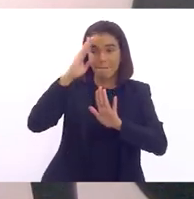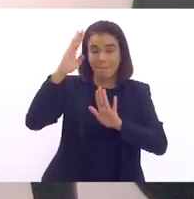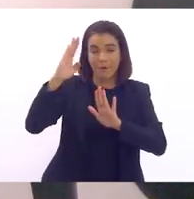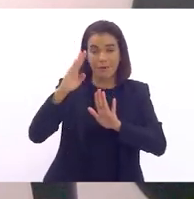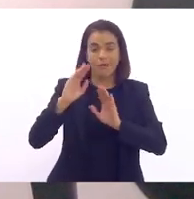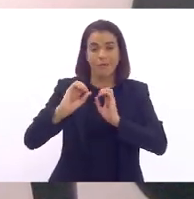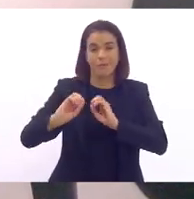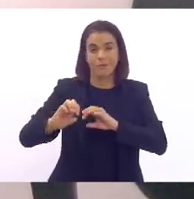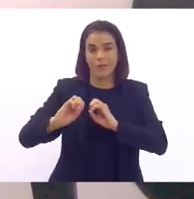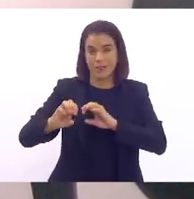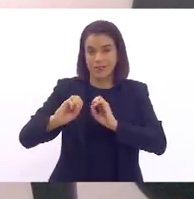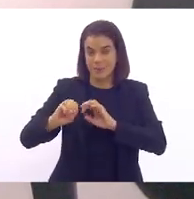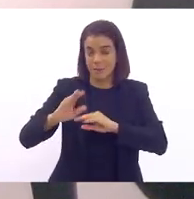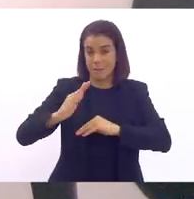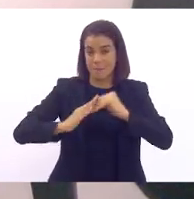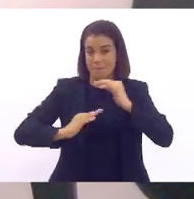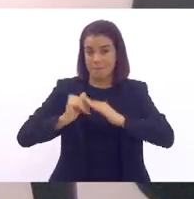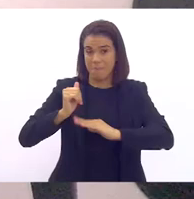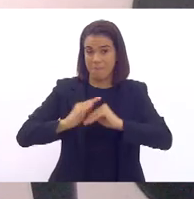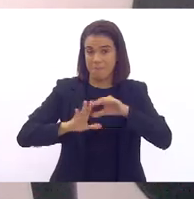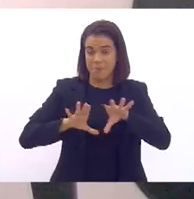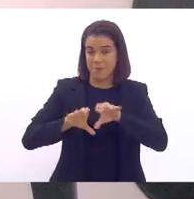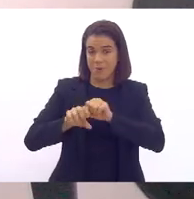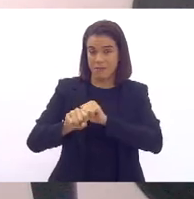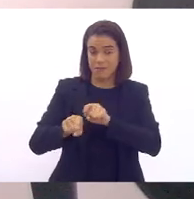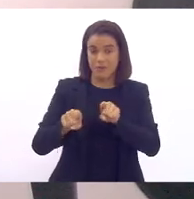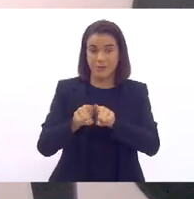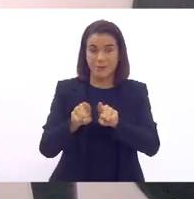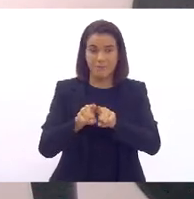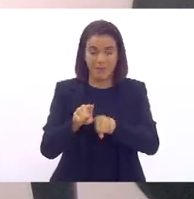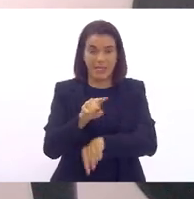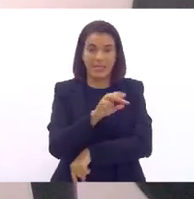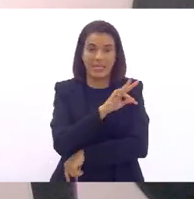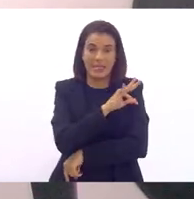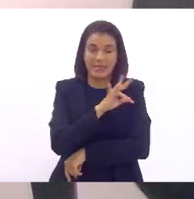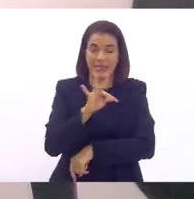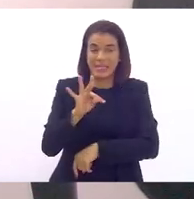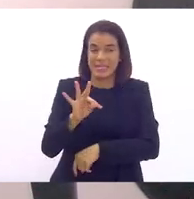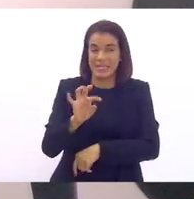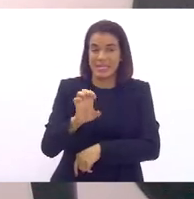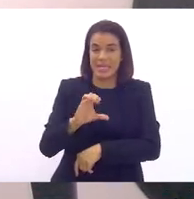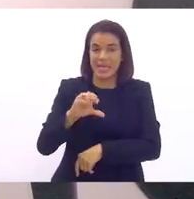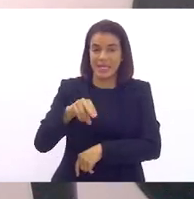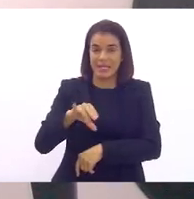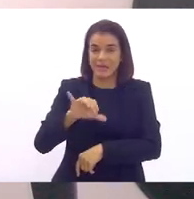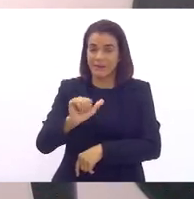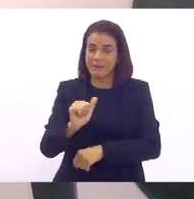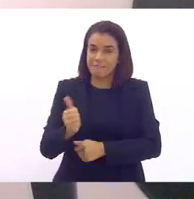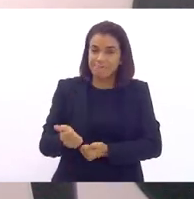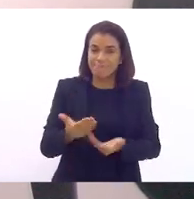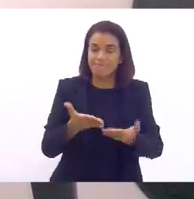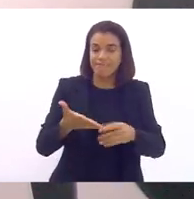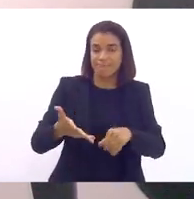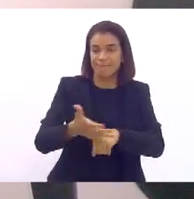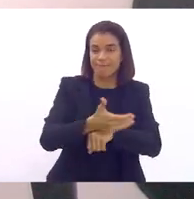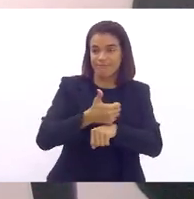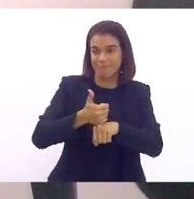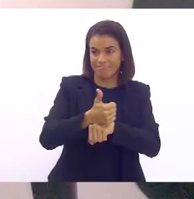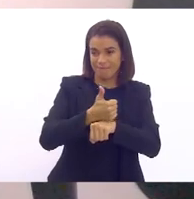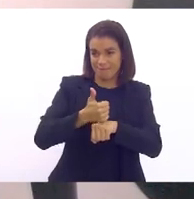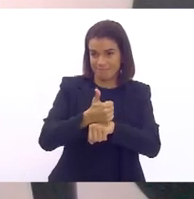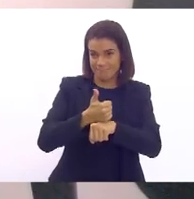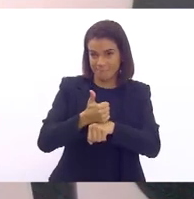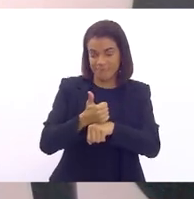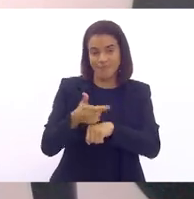Educação profissional e técnica dos nossos jovens né porque isso vai trazer qualidade na na